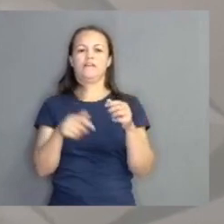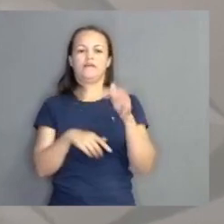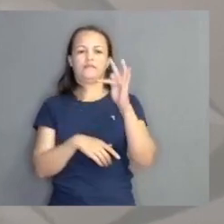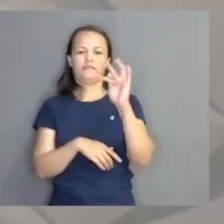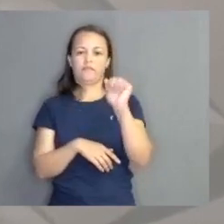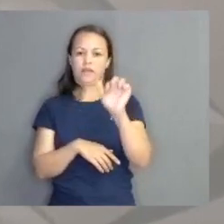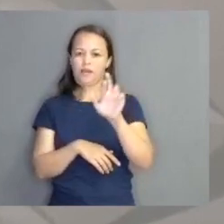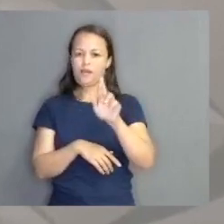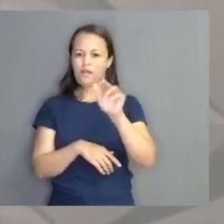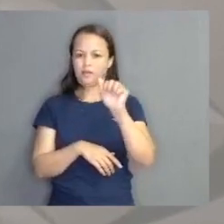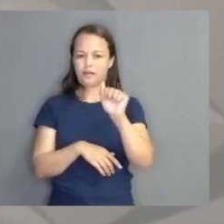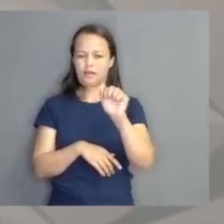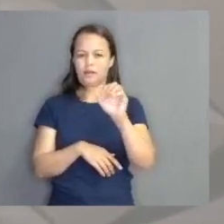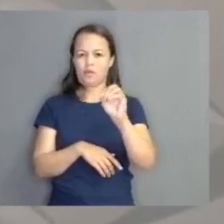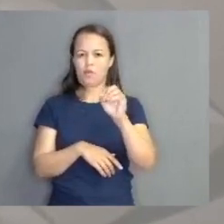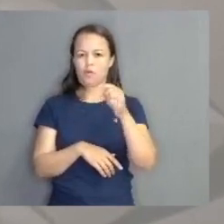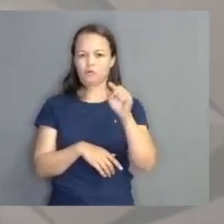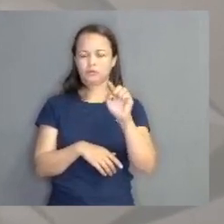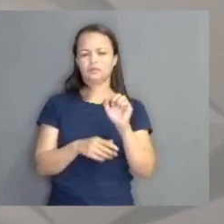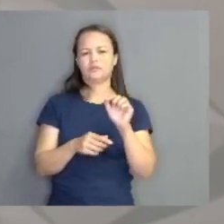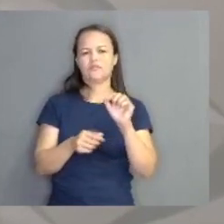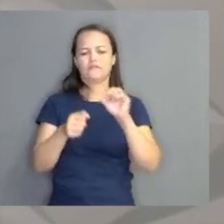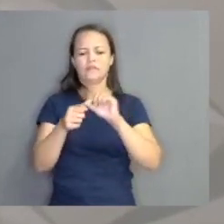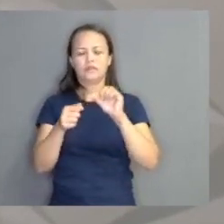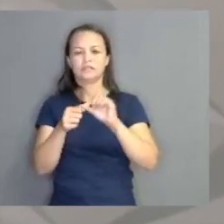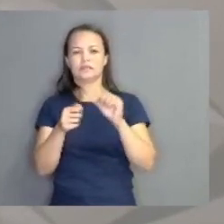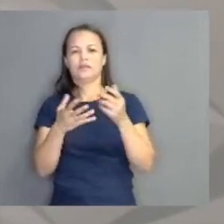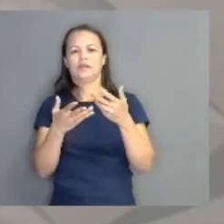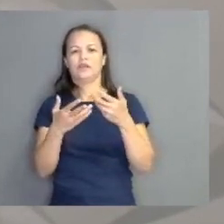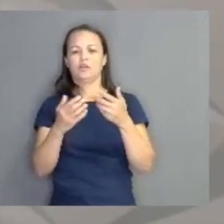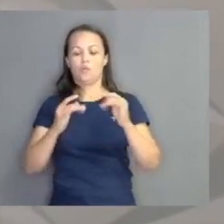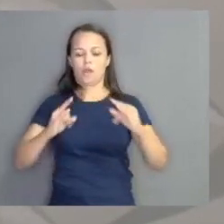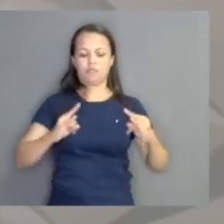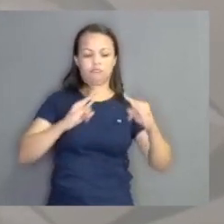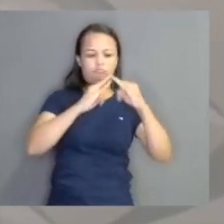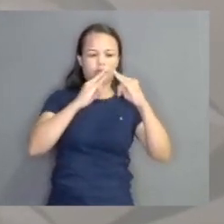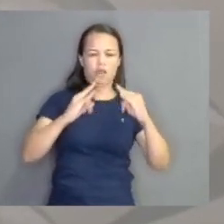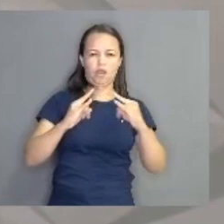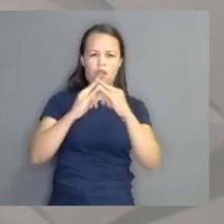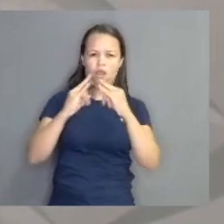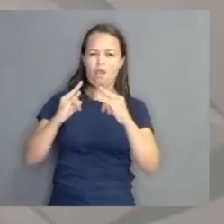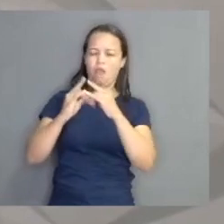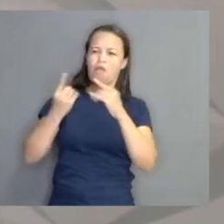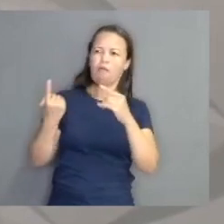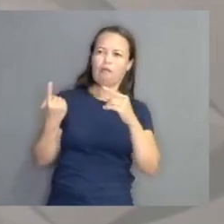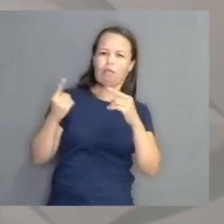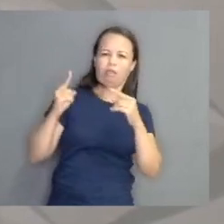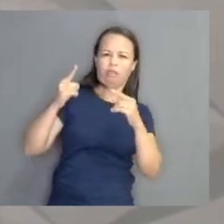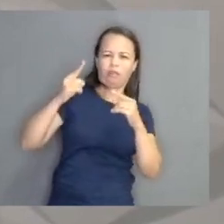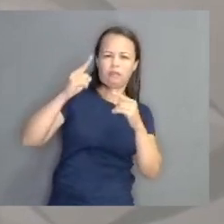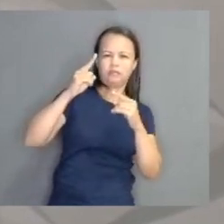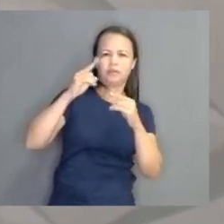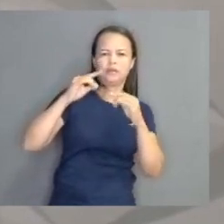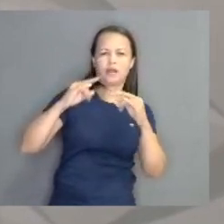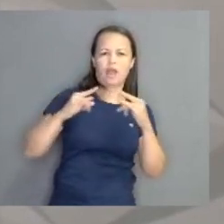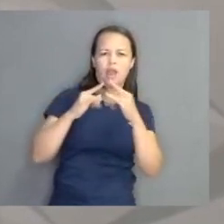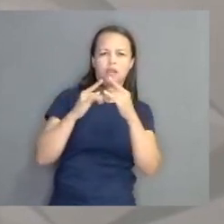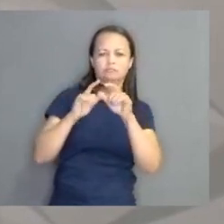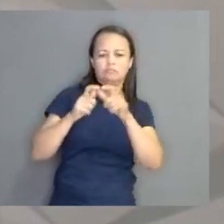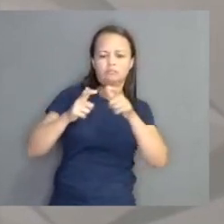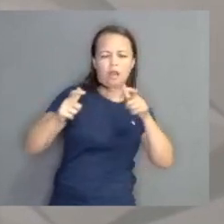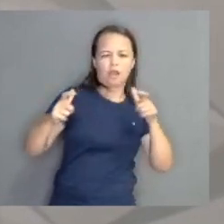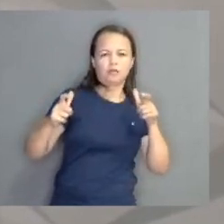tão importância que fizeram as pirâmides enormes para que as pessoas que passassem respeitassem, já